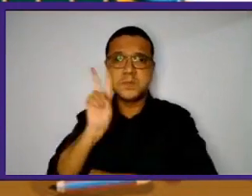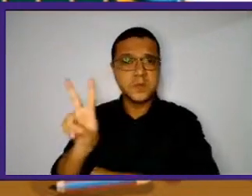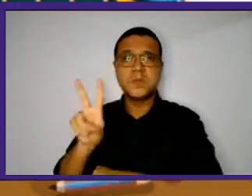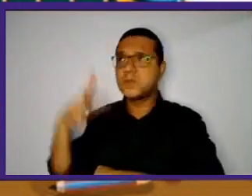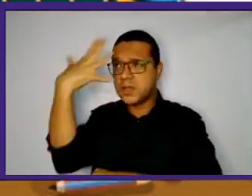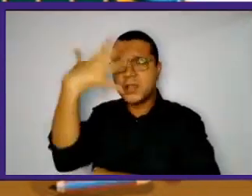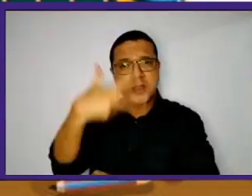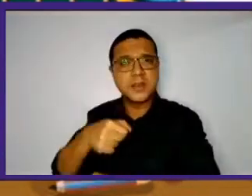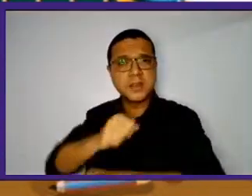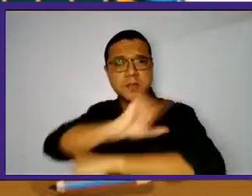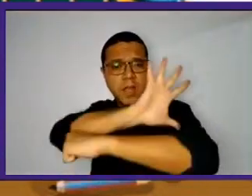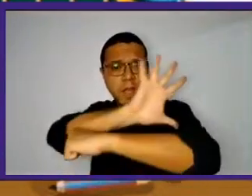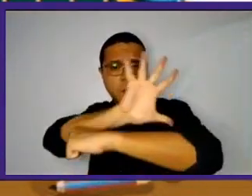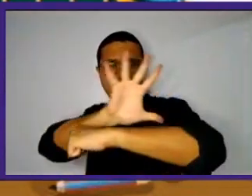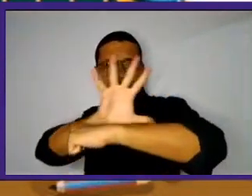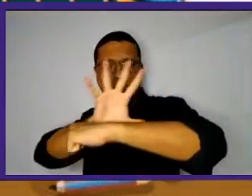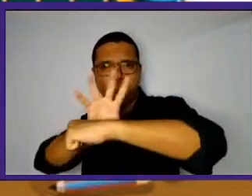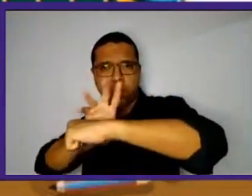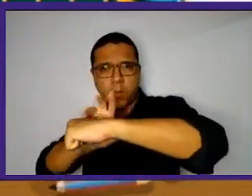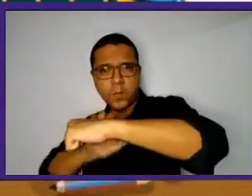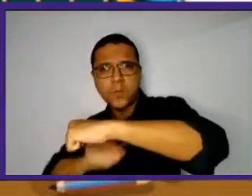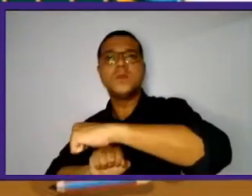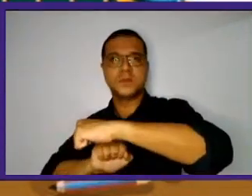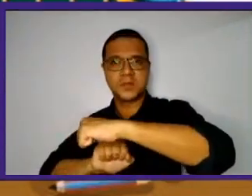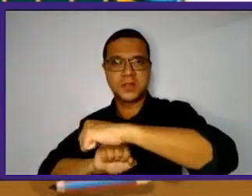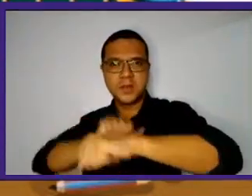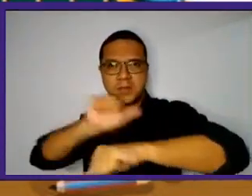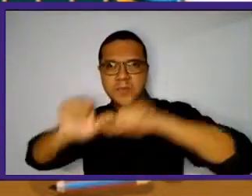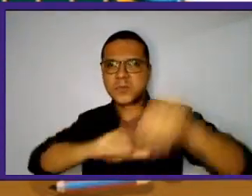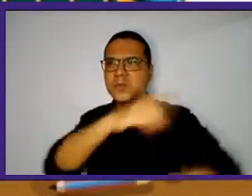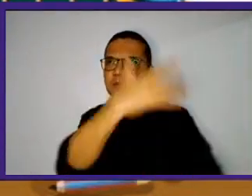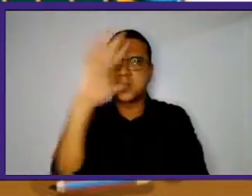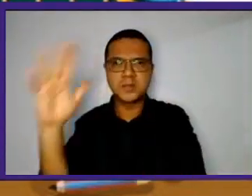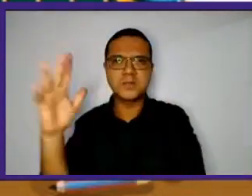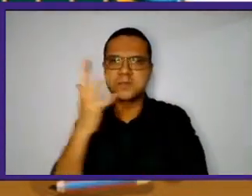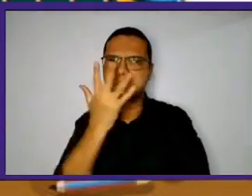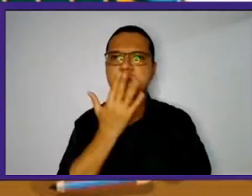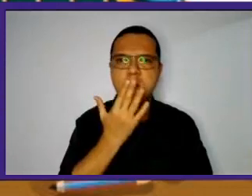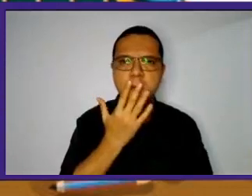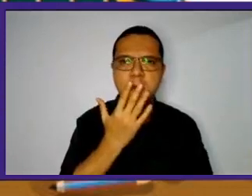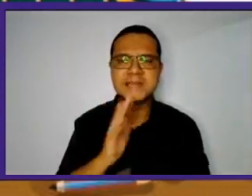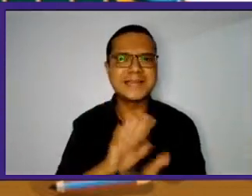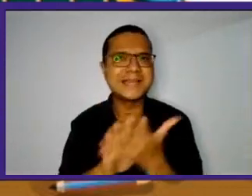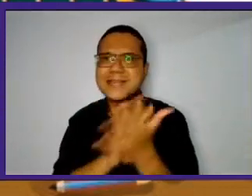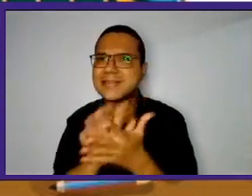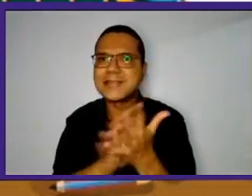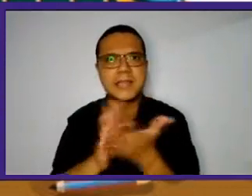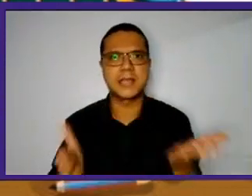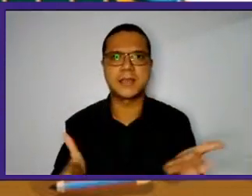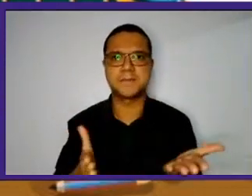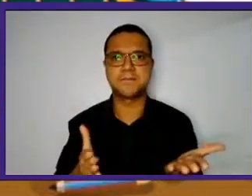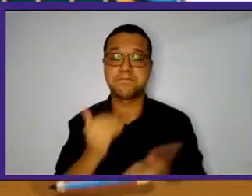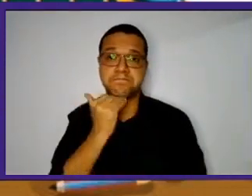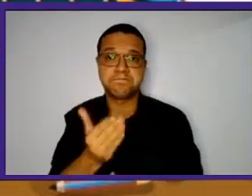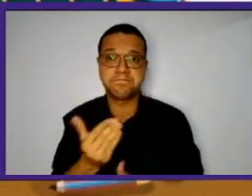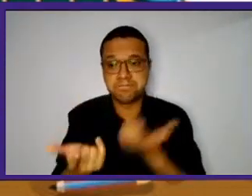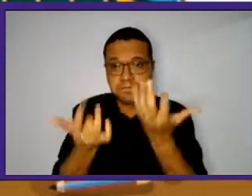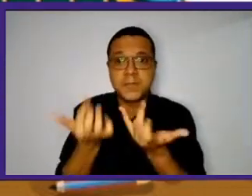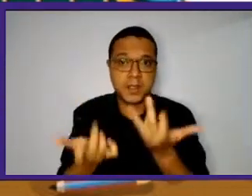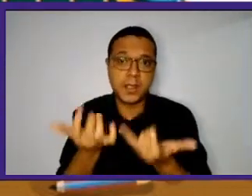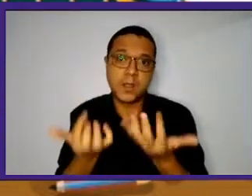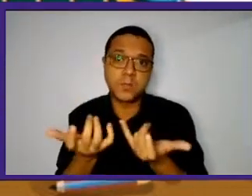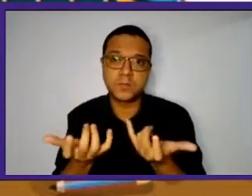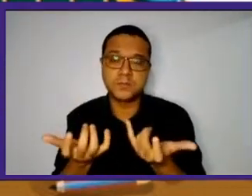ver tão lindo o pôr do sol, a gente vê ali aquela luz mudando de cor. Nada disso. Não existiria fogo,